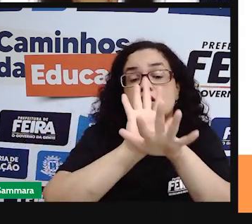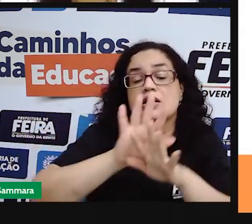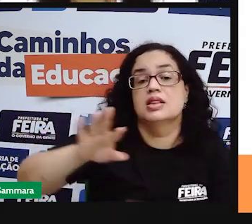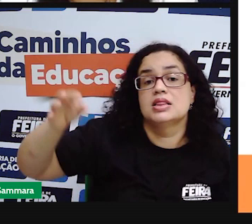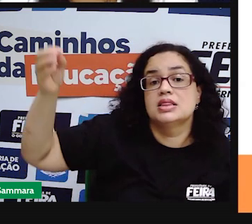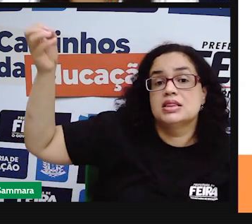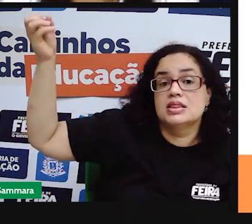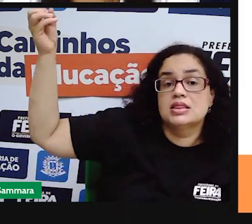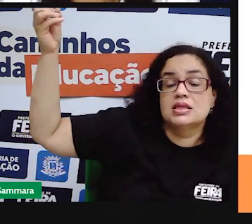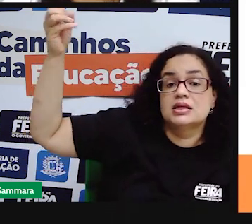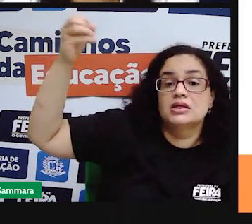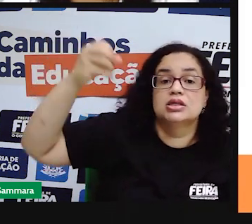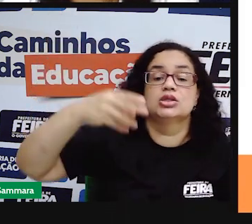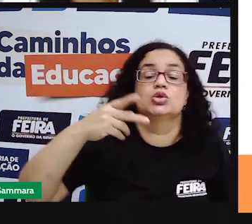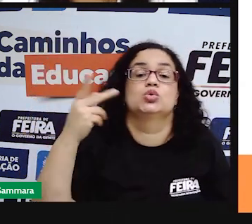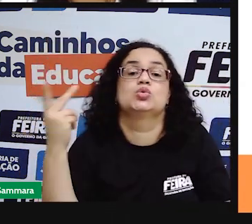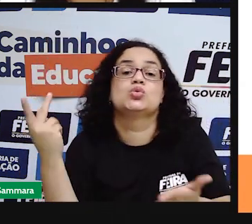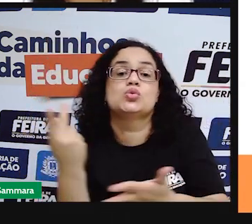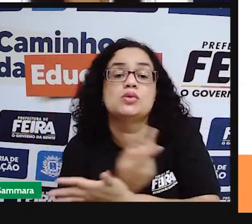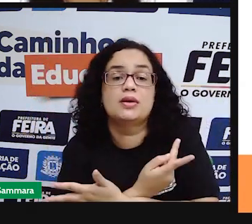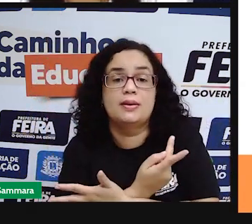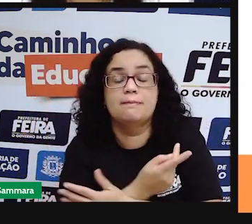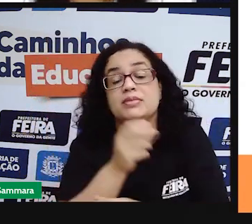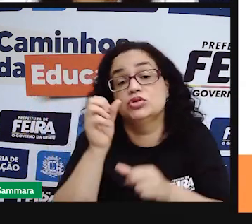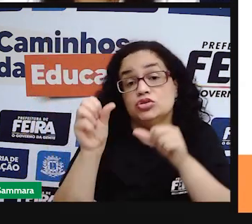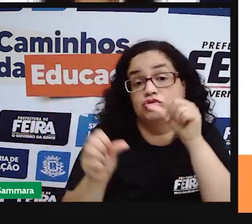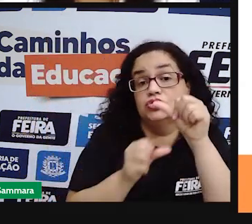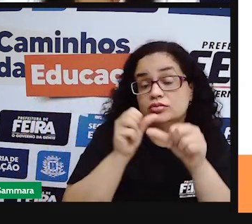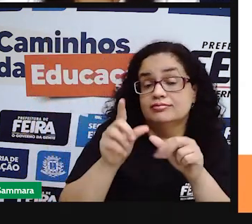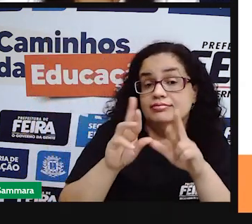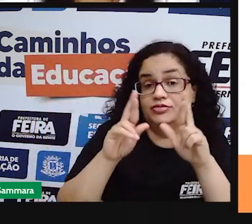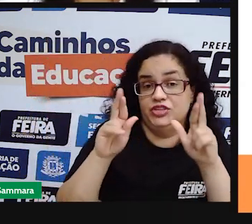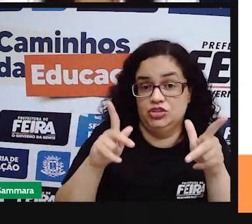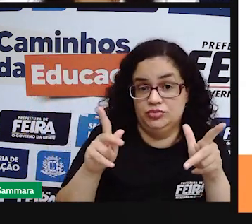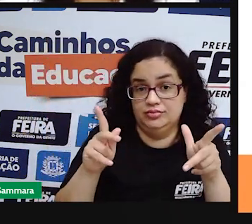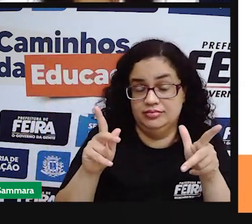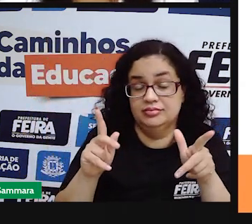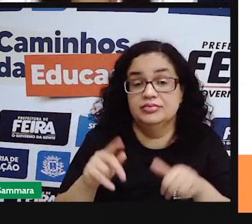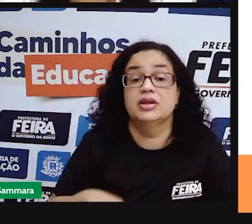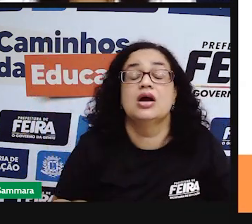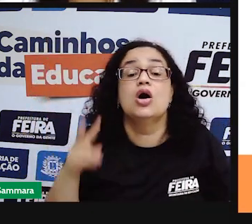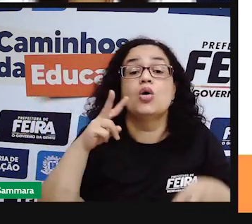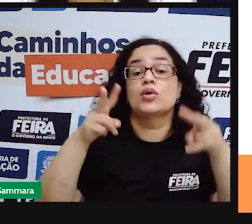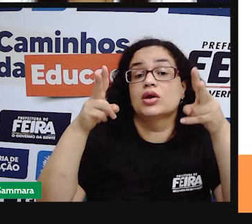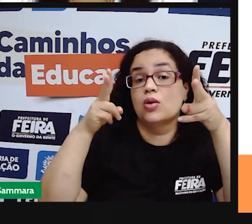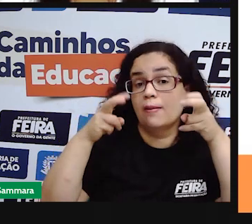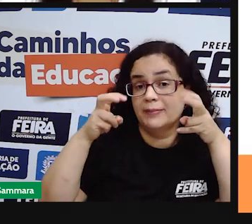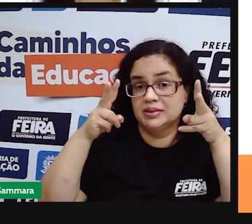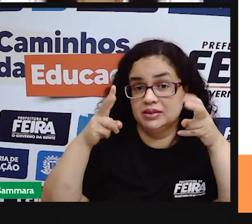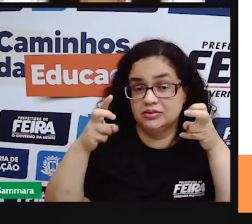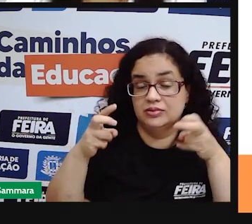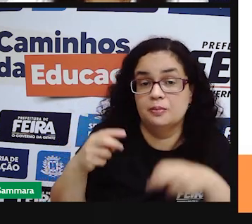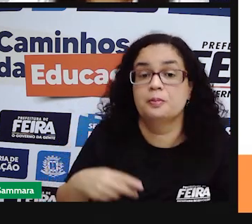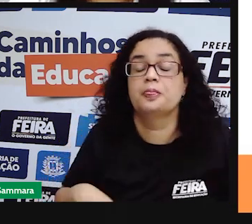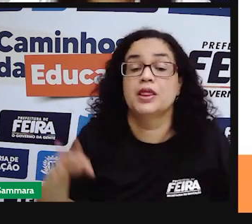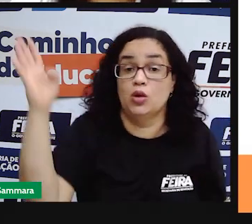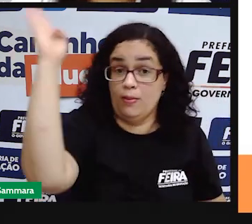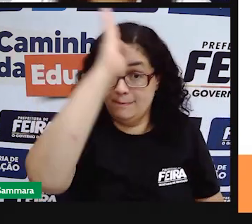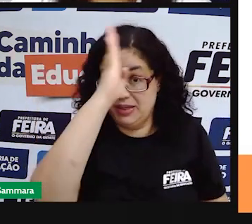luz está acontecendo em momentos diferentes. Olha o que a gente observa. O